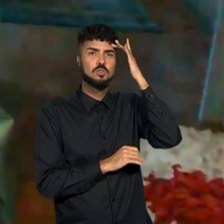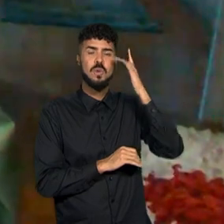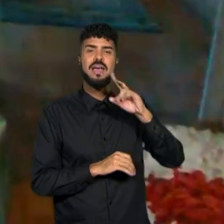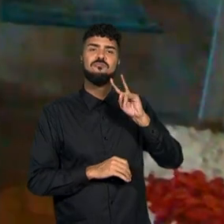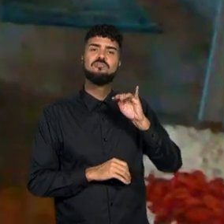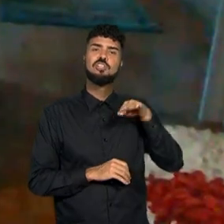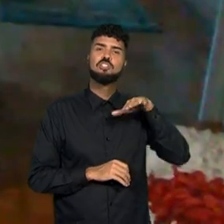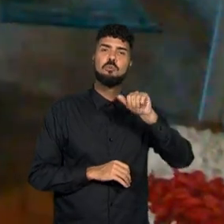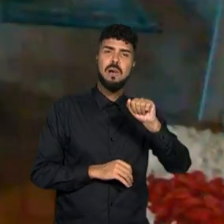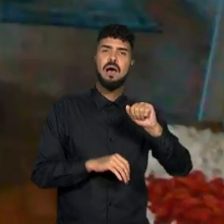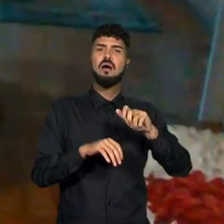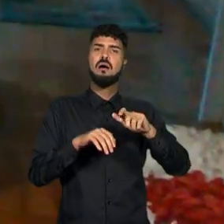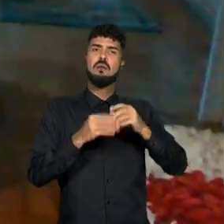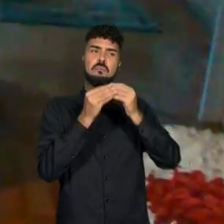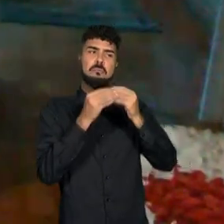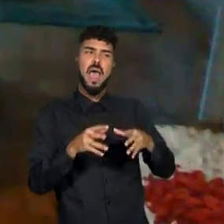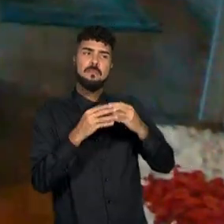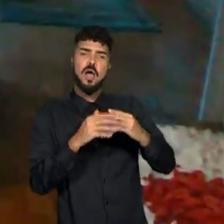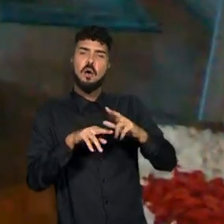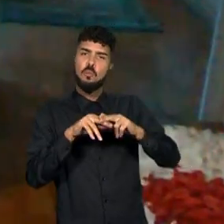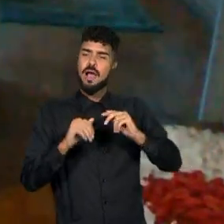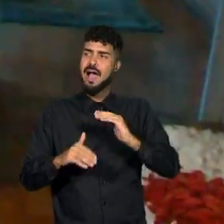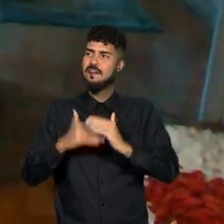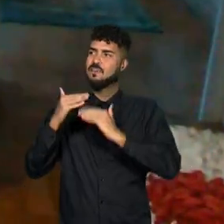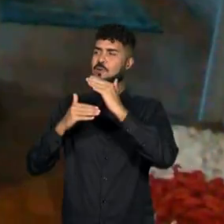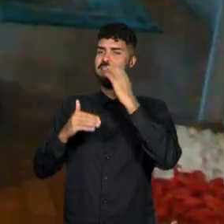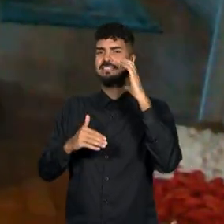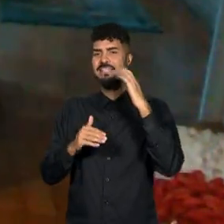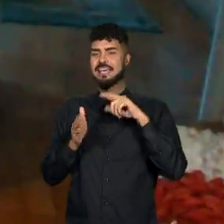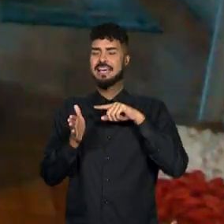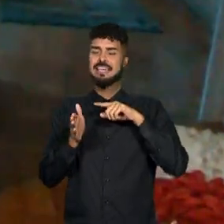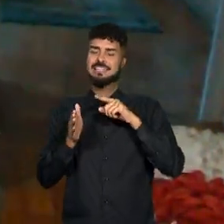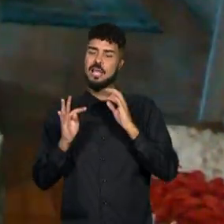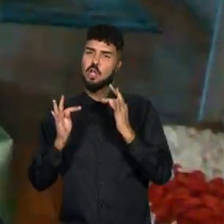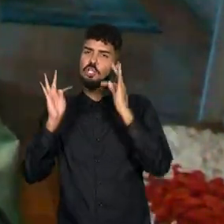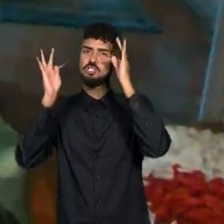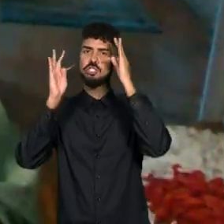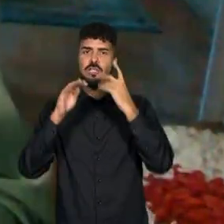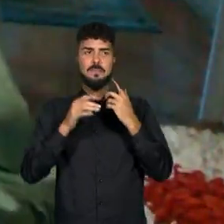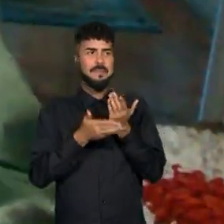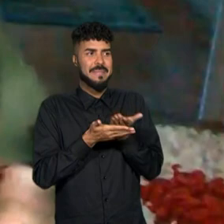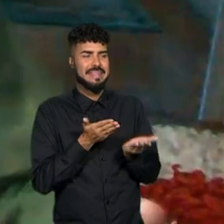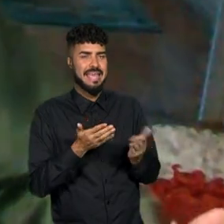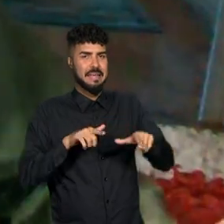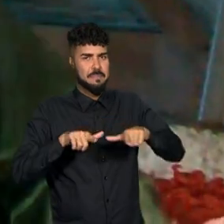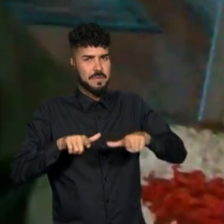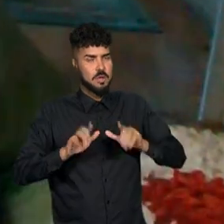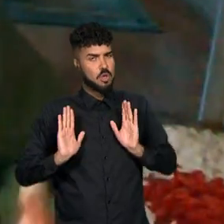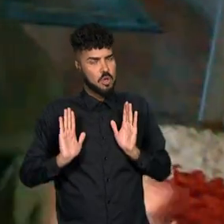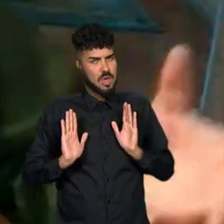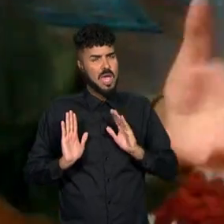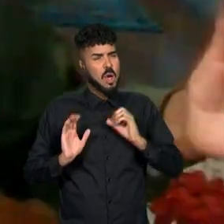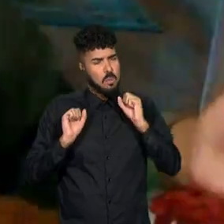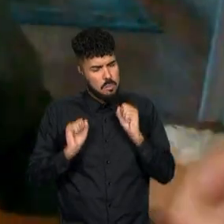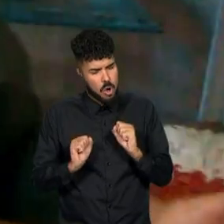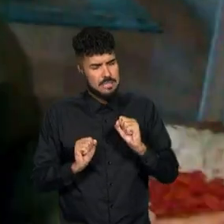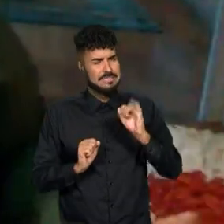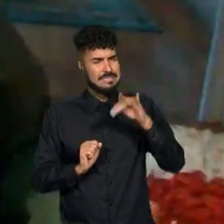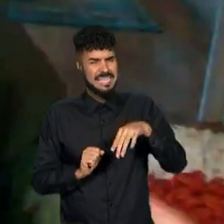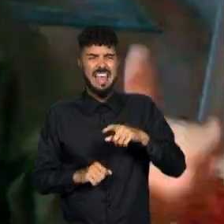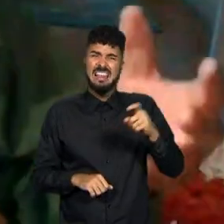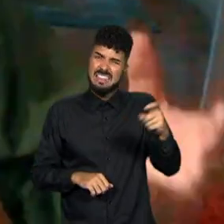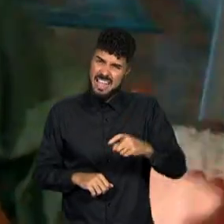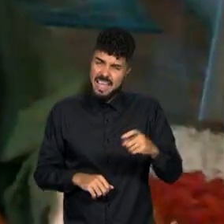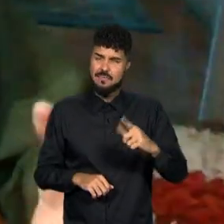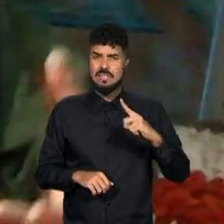do avanço da ciência e da tecnologia perdendo o desemprego. Pode ser, sim, e deve ter sistemas